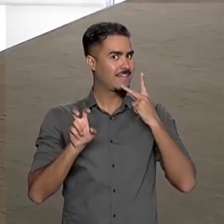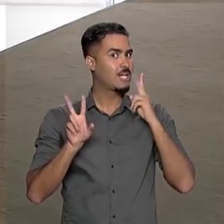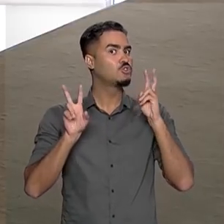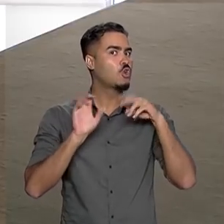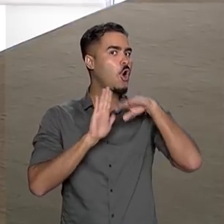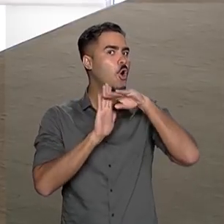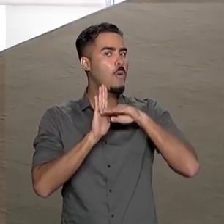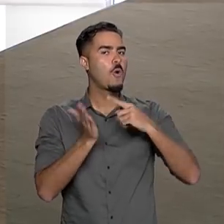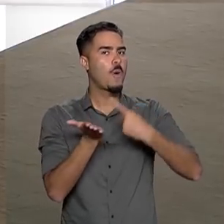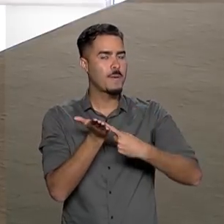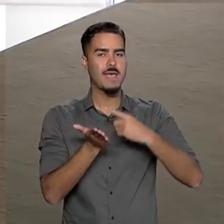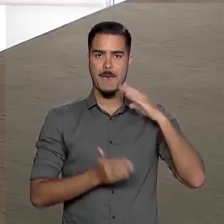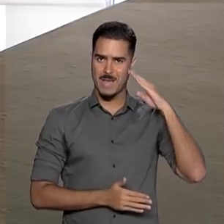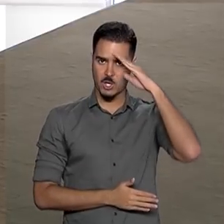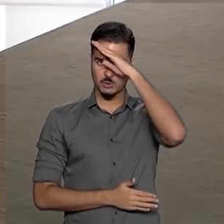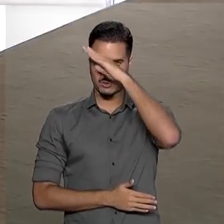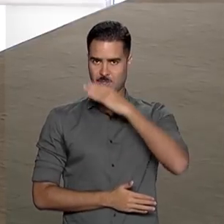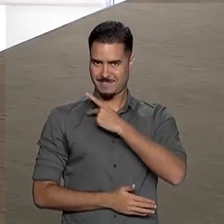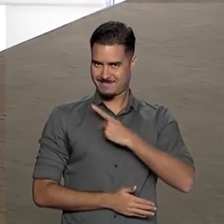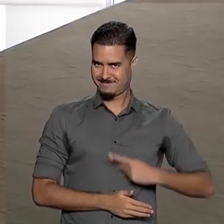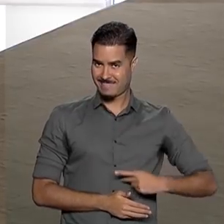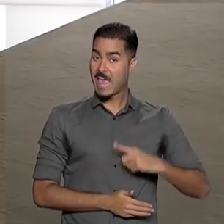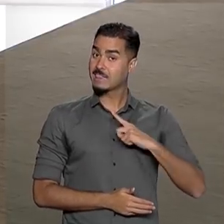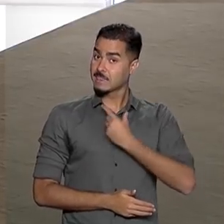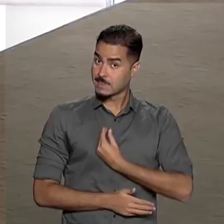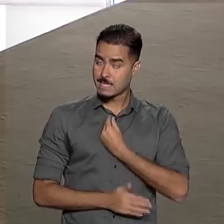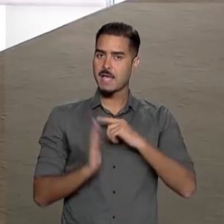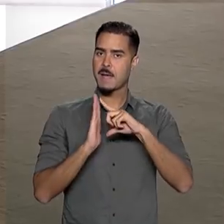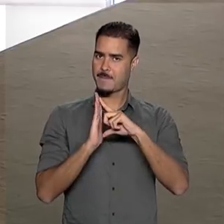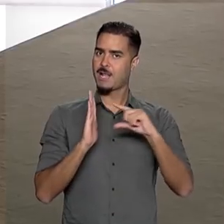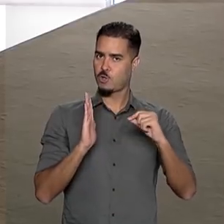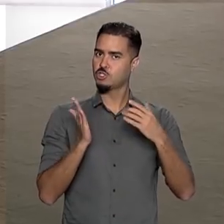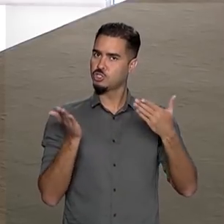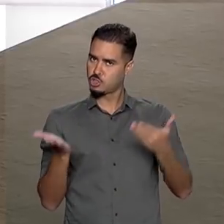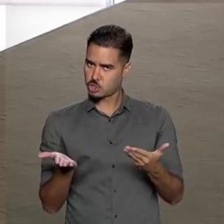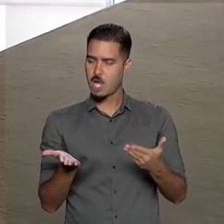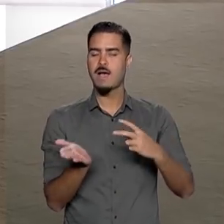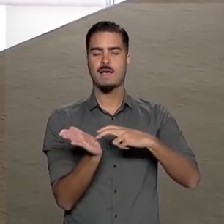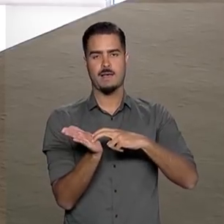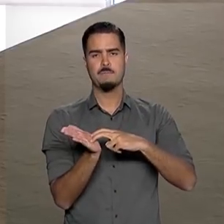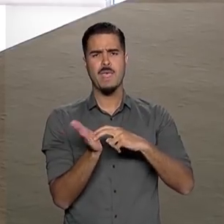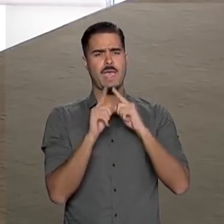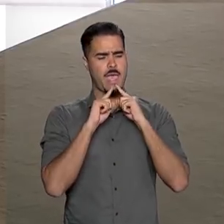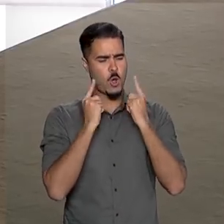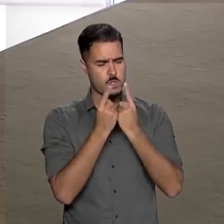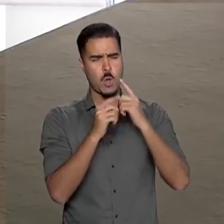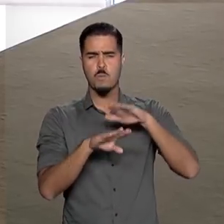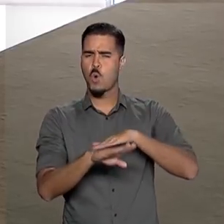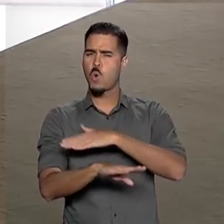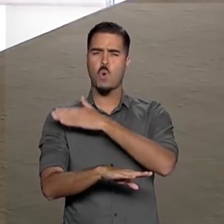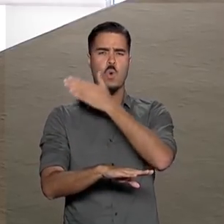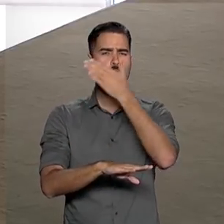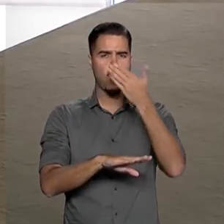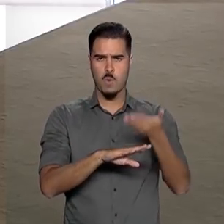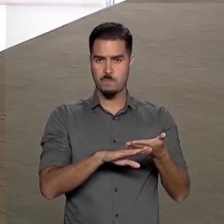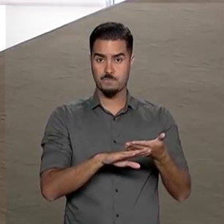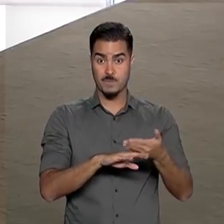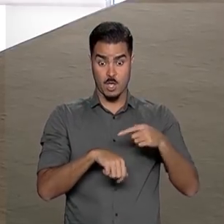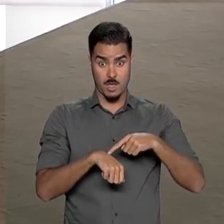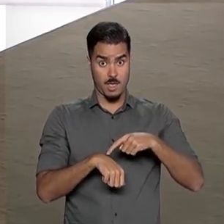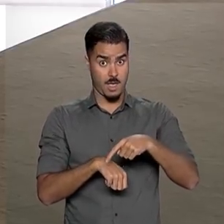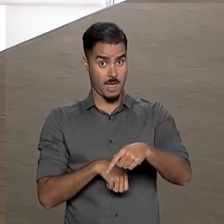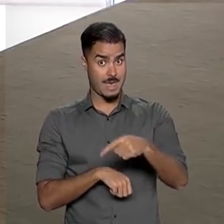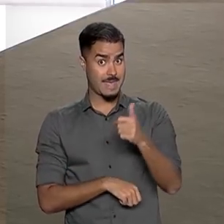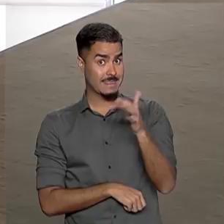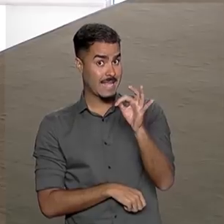presidente Jair bolsonaro o presidente está aqui no Palácio do Planalto desde cedo e tem várias reuniões ao longo do dia Daqui a pouquinho às